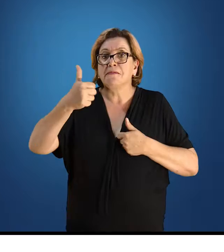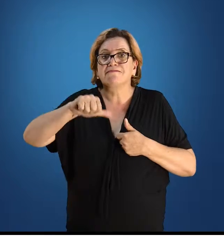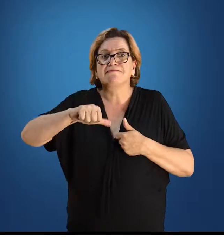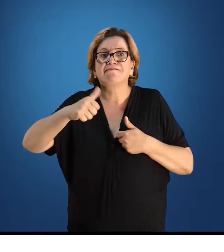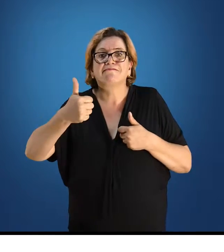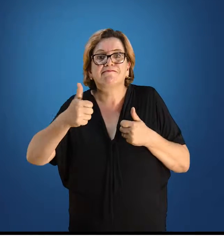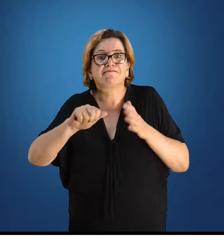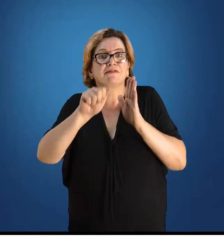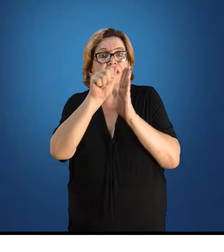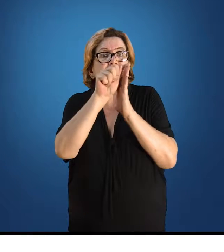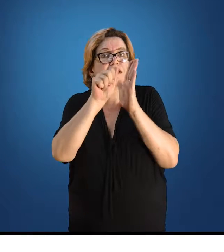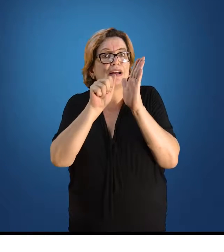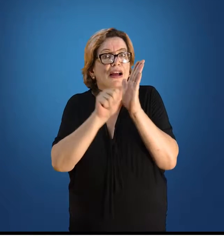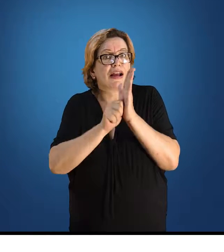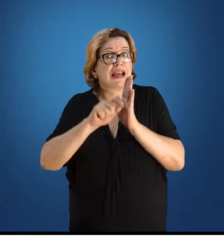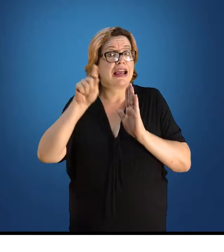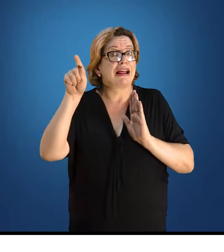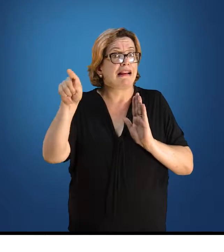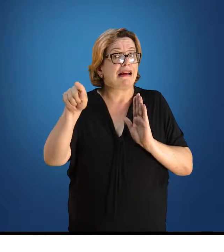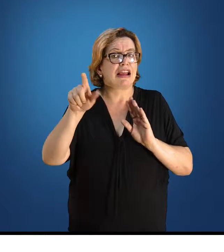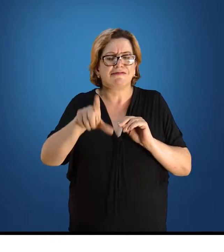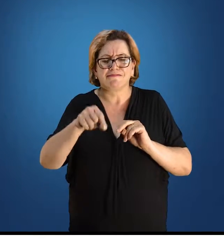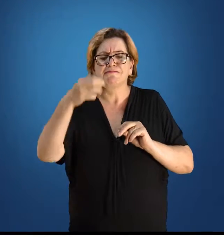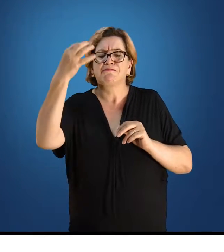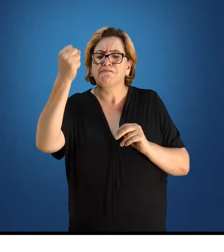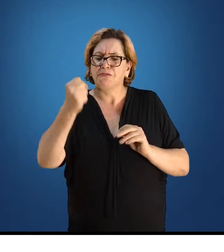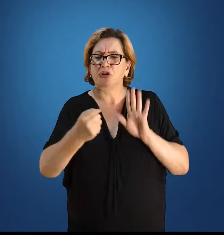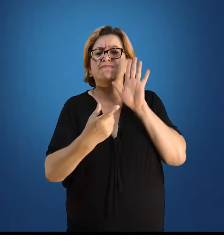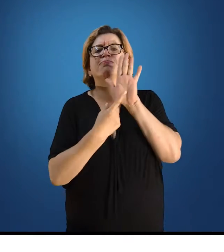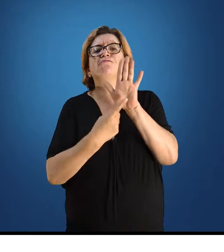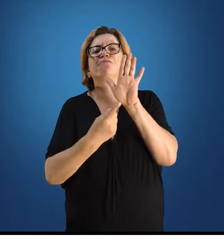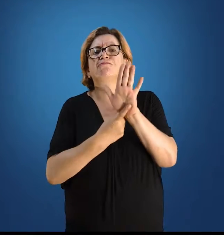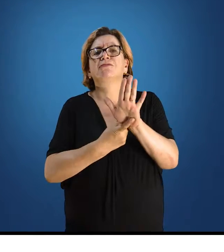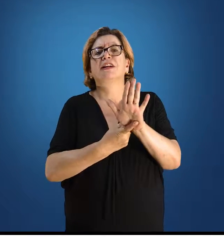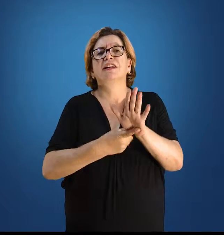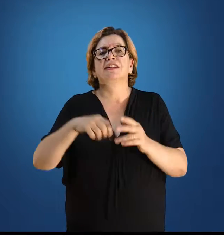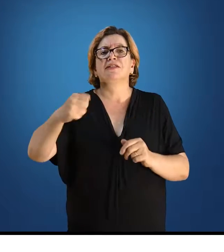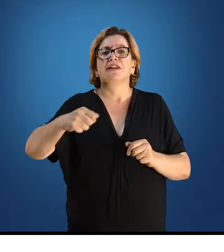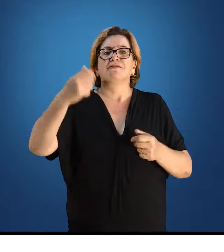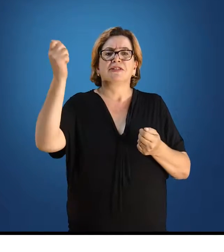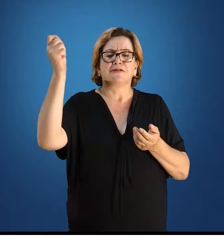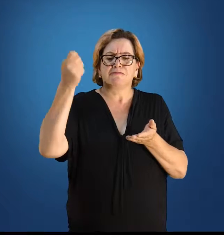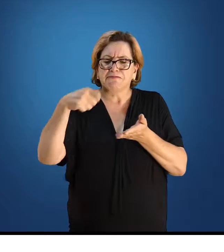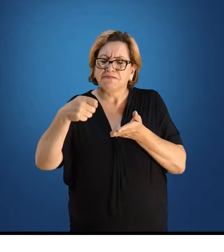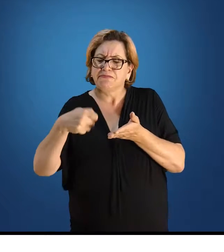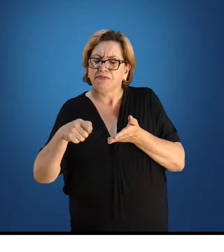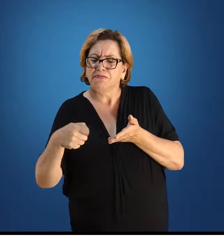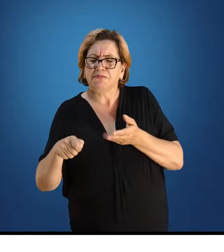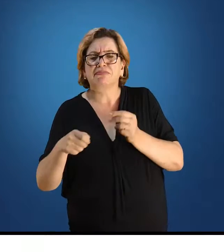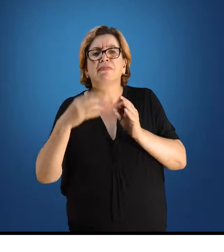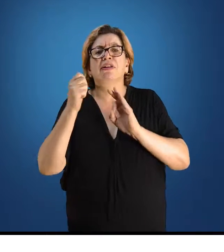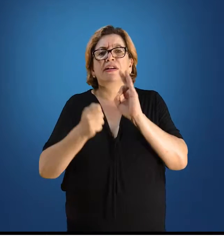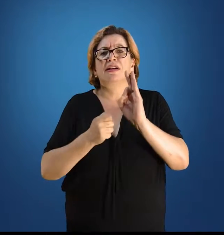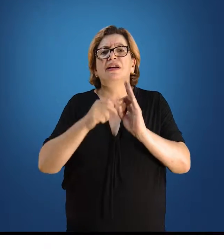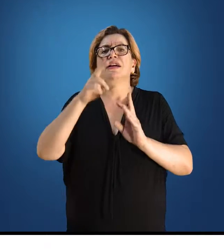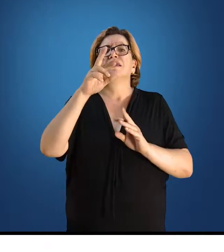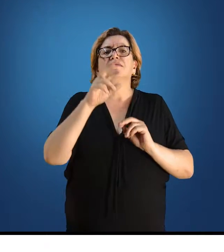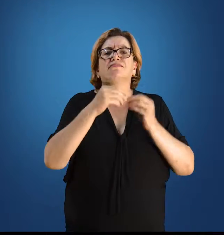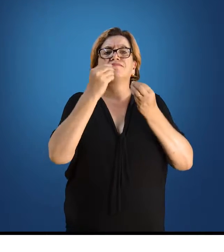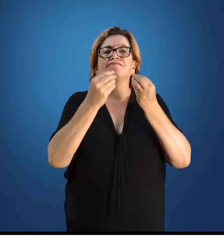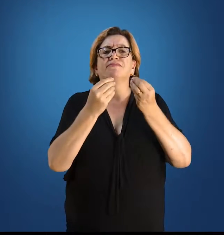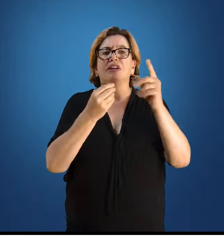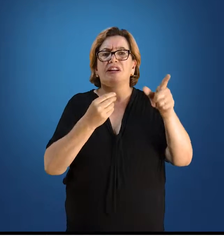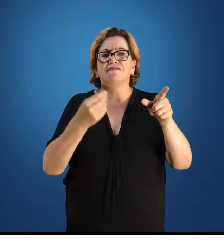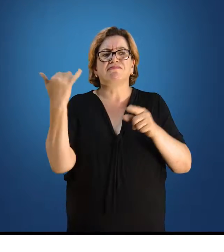a decisão se ele vai publicar ou não esse artigo depende do parecer que esses revisores vão apresentar à revista.